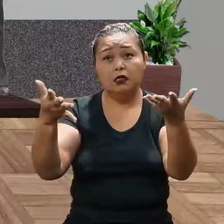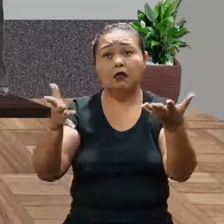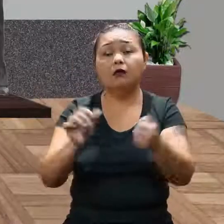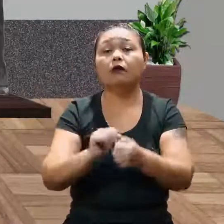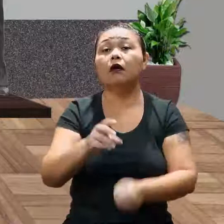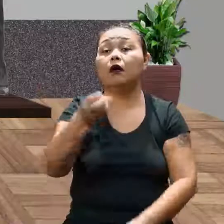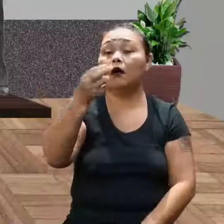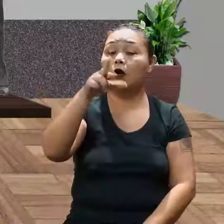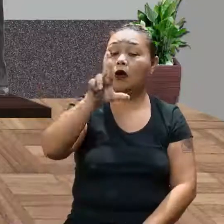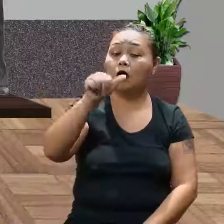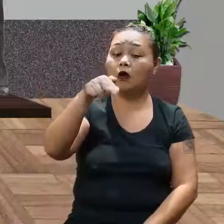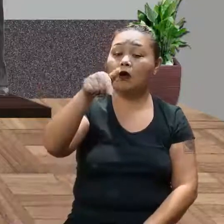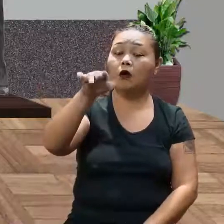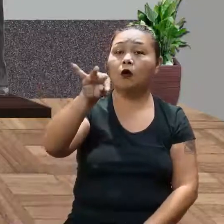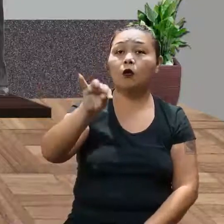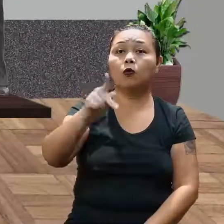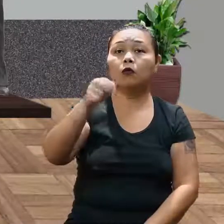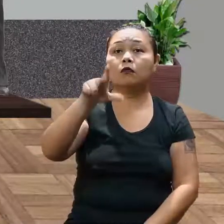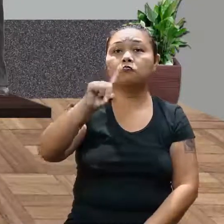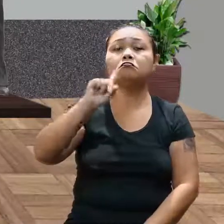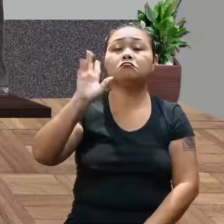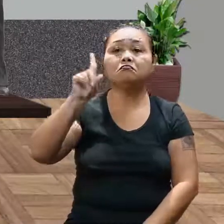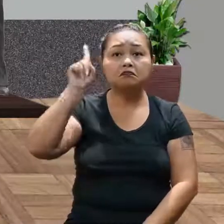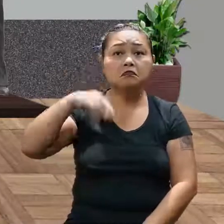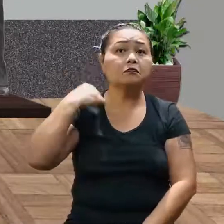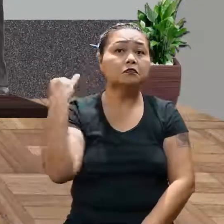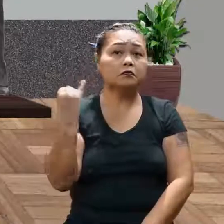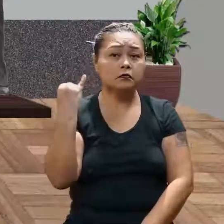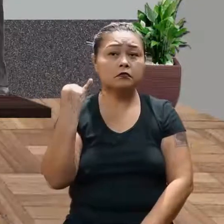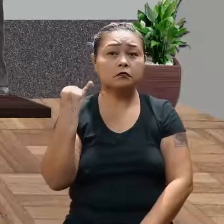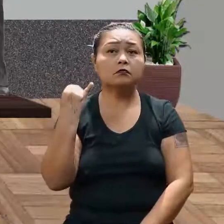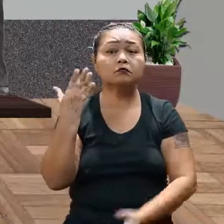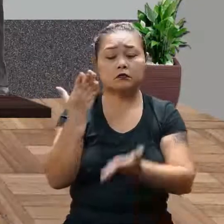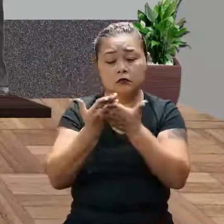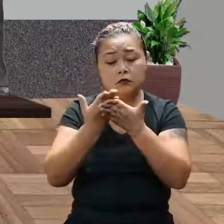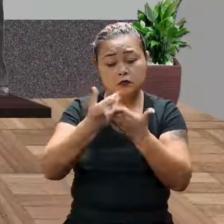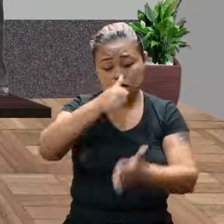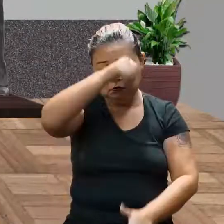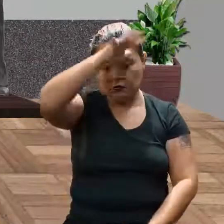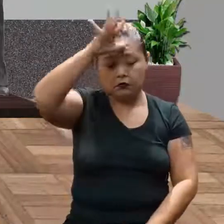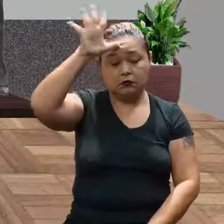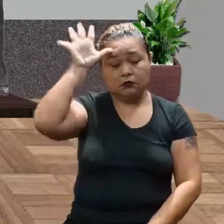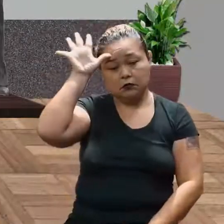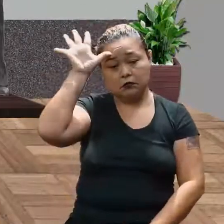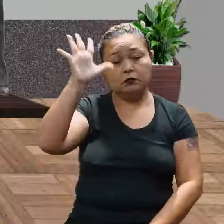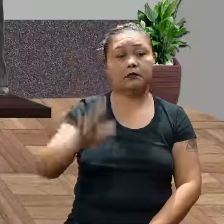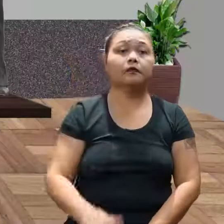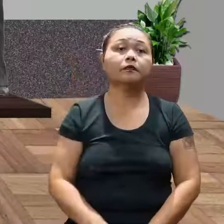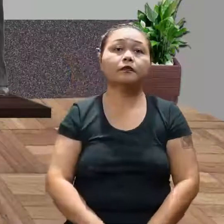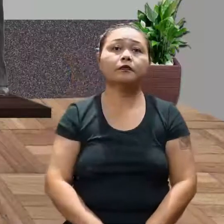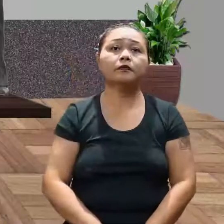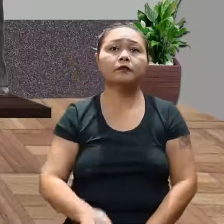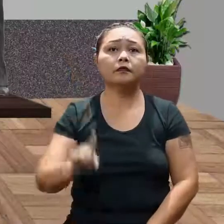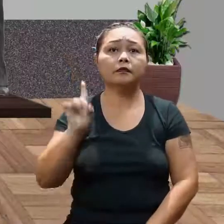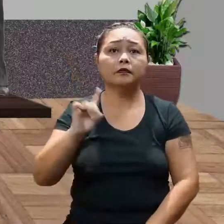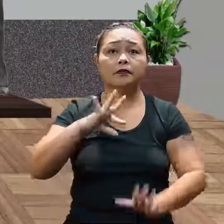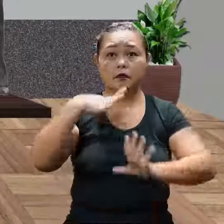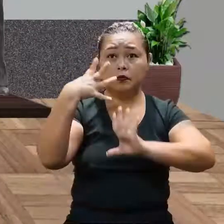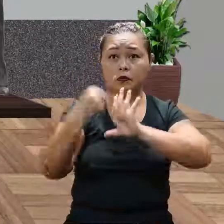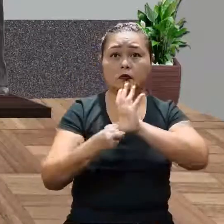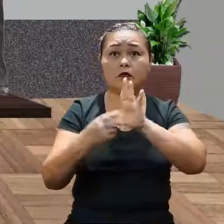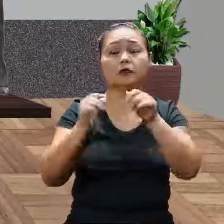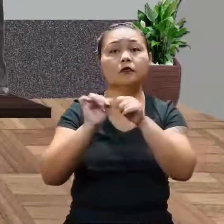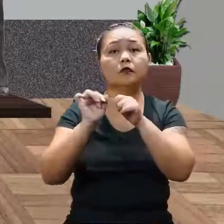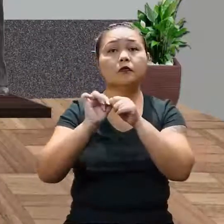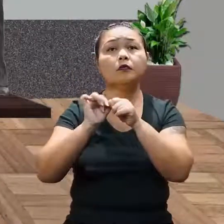Roquete Pinto, ele tem uma importância muito grande também para o estudo da Amazônia. Tem esse livro em PDF. Quem